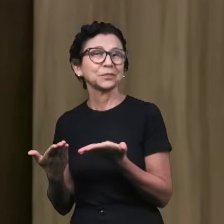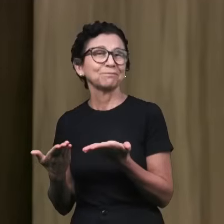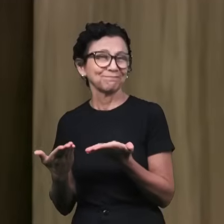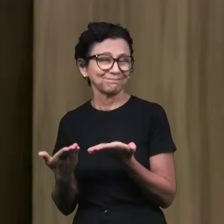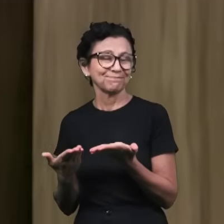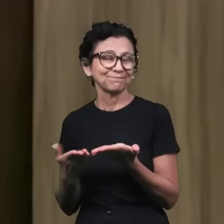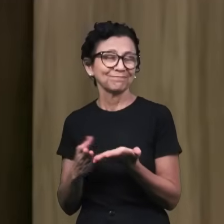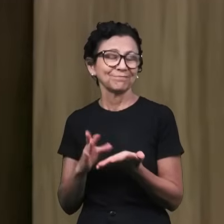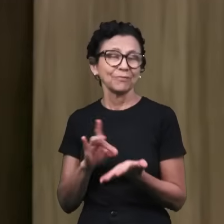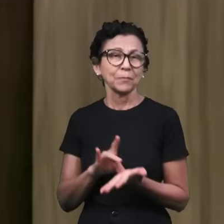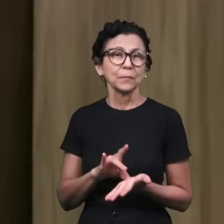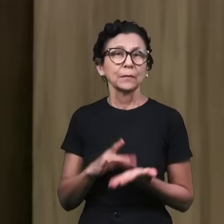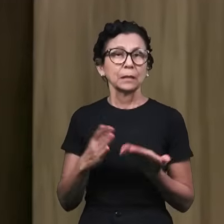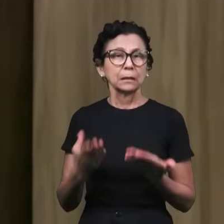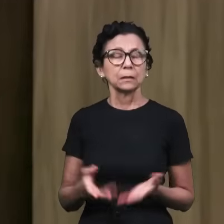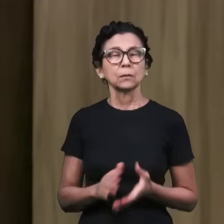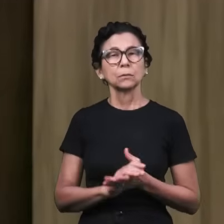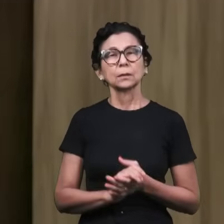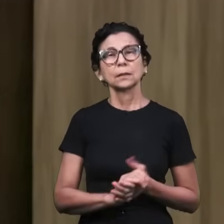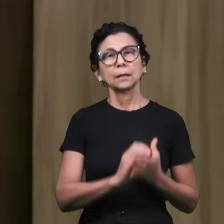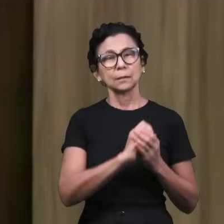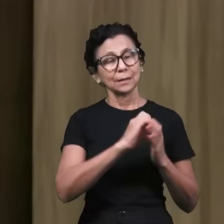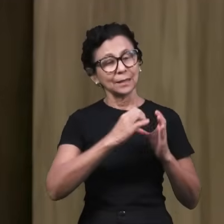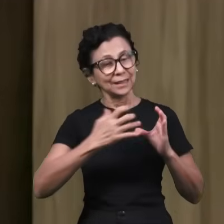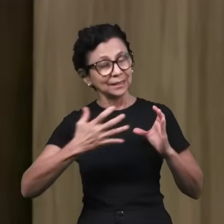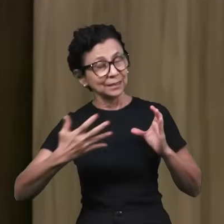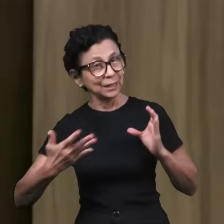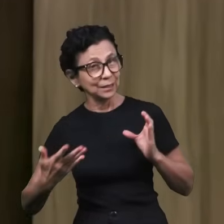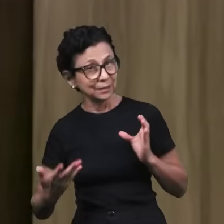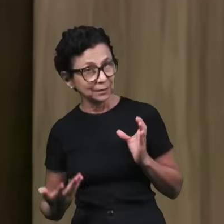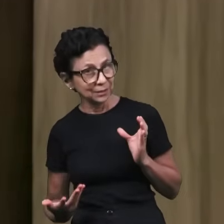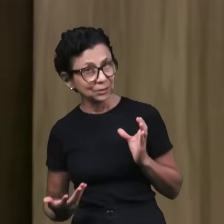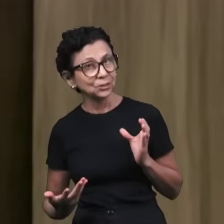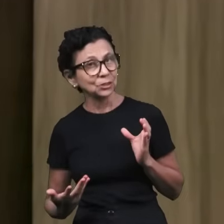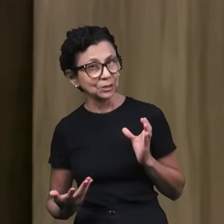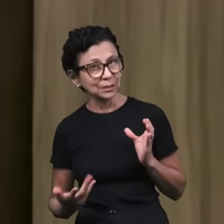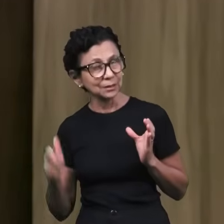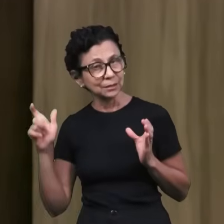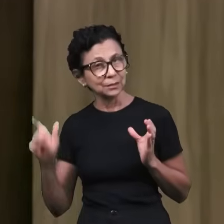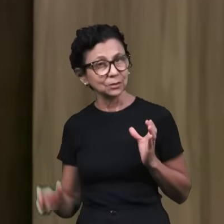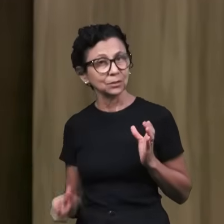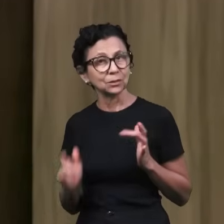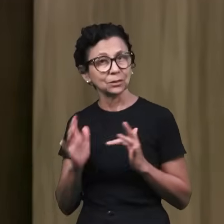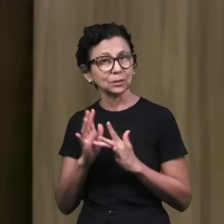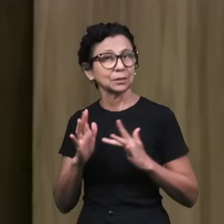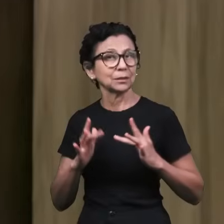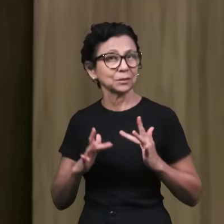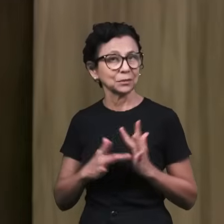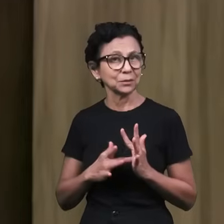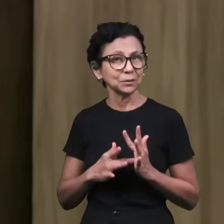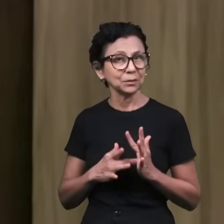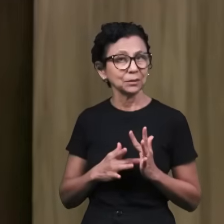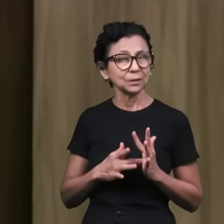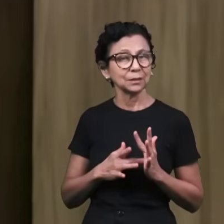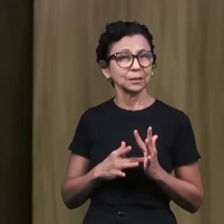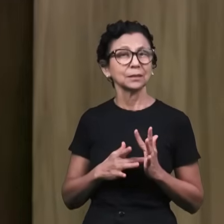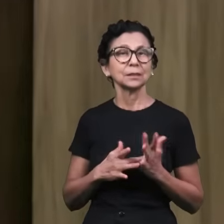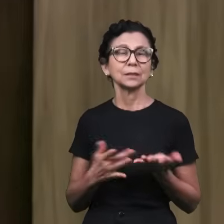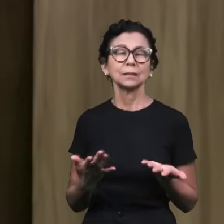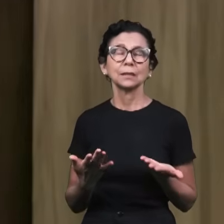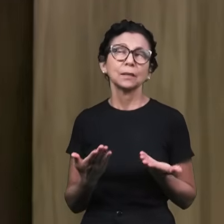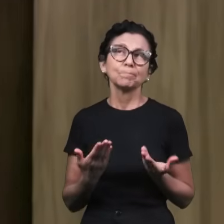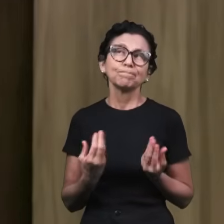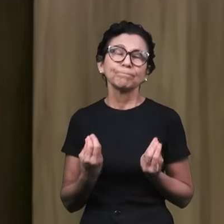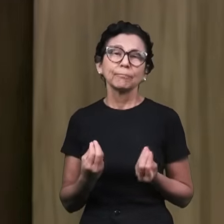cada designação dessa, cada característica dessa de Jesus, ela se revela, ou seja,